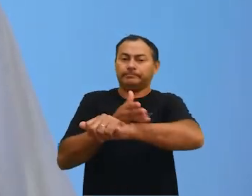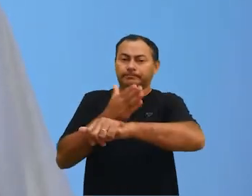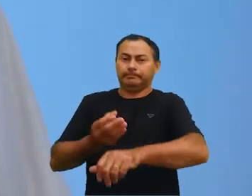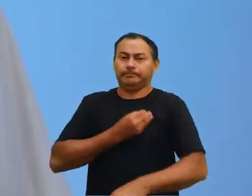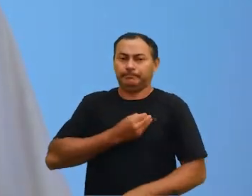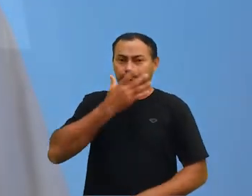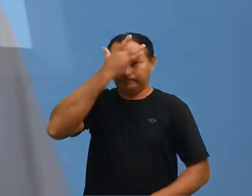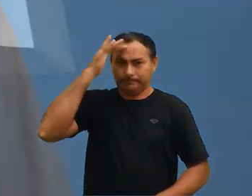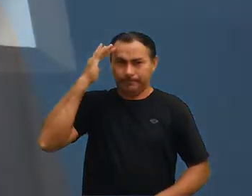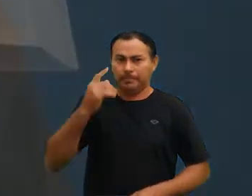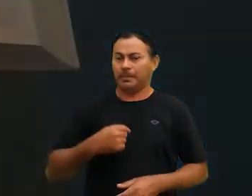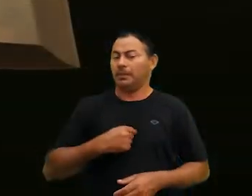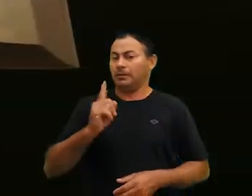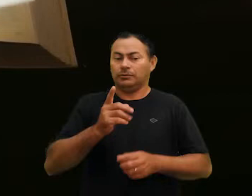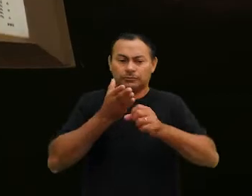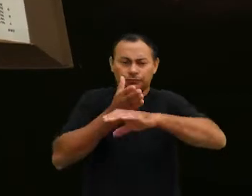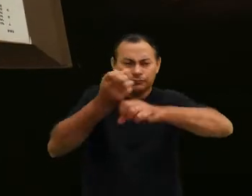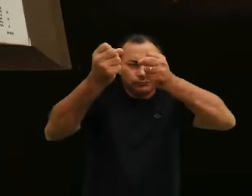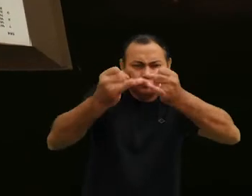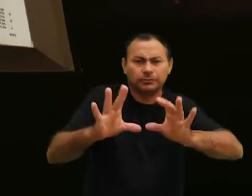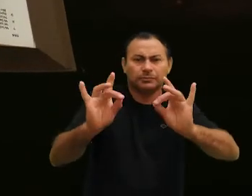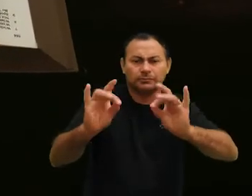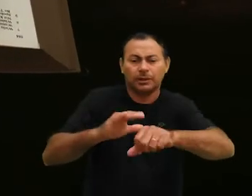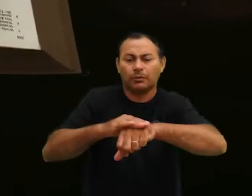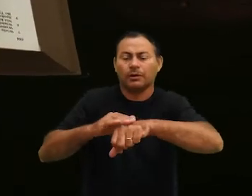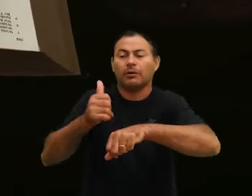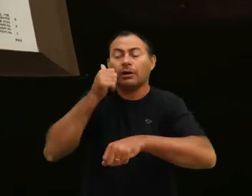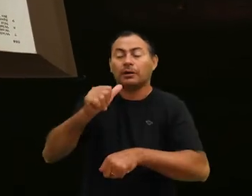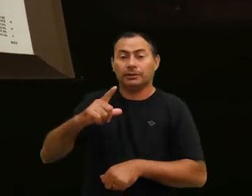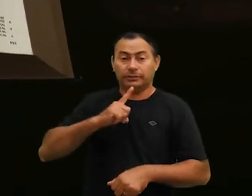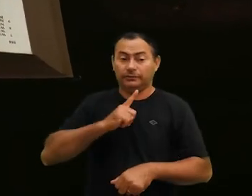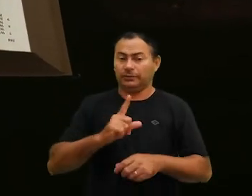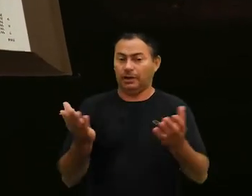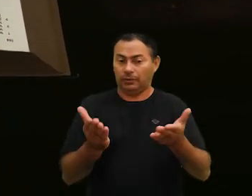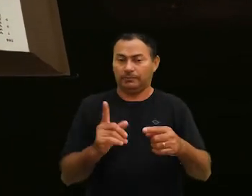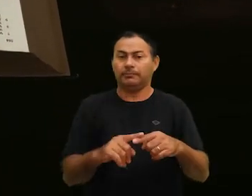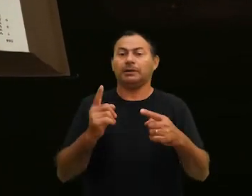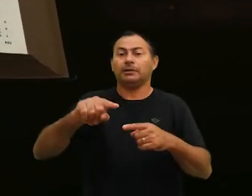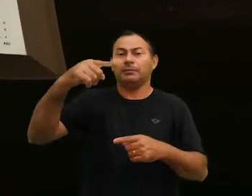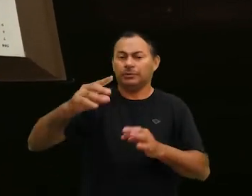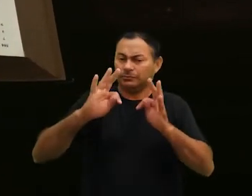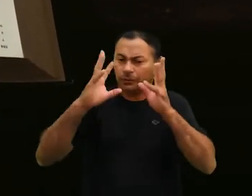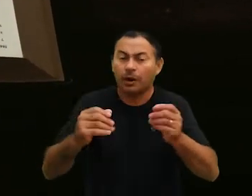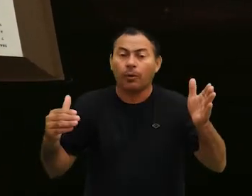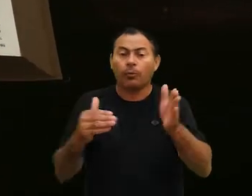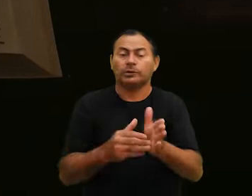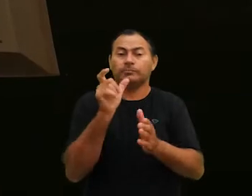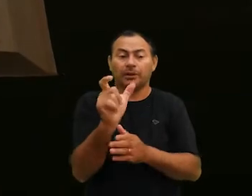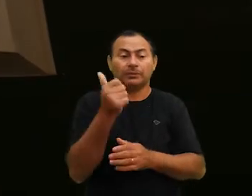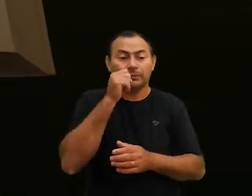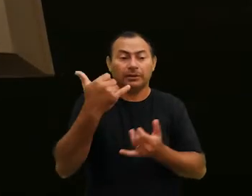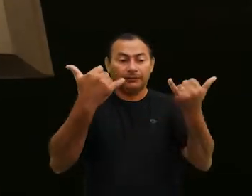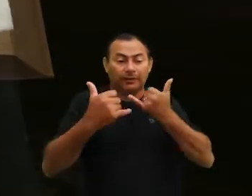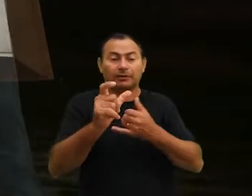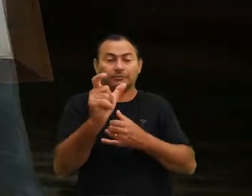vida das pessoas. Eu não vou entrar em detalhes sobre a conversa com aquela mulher agora, mas, depois de tudo, a última palavra